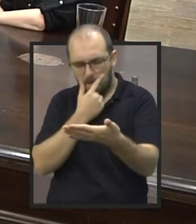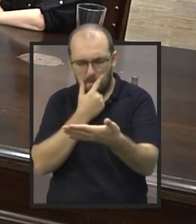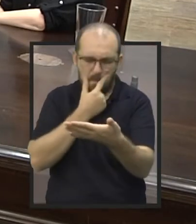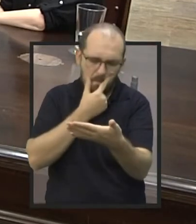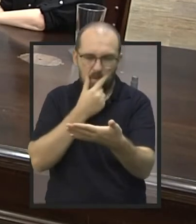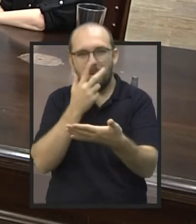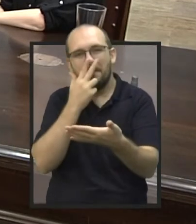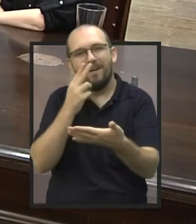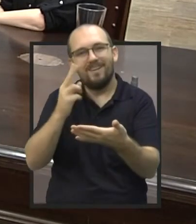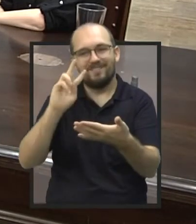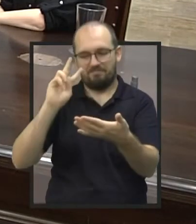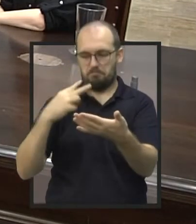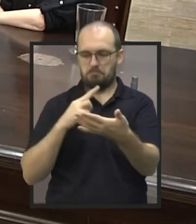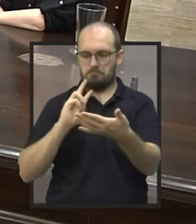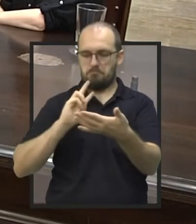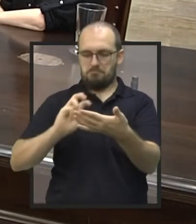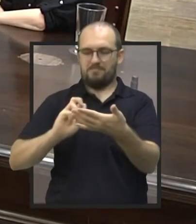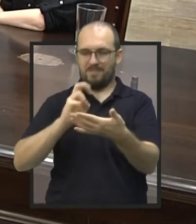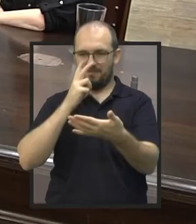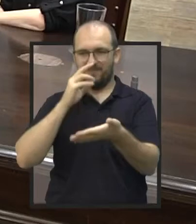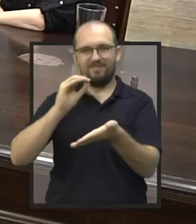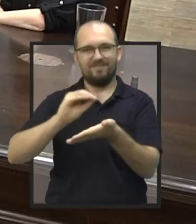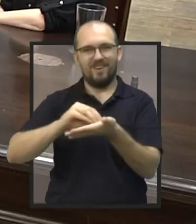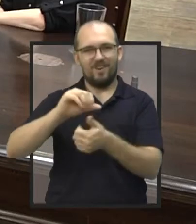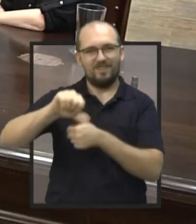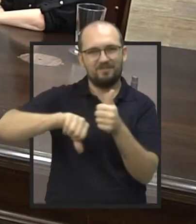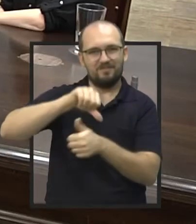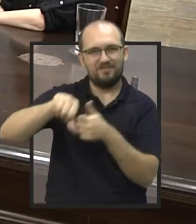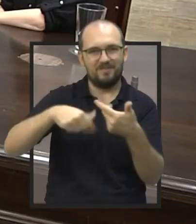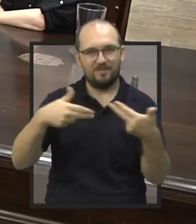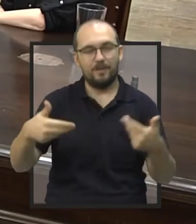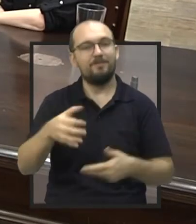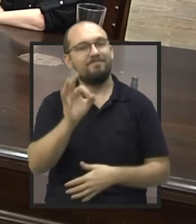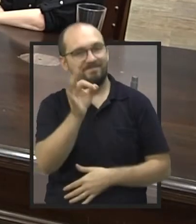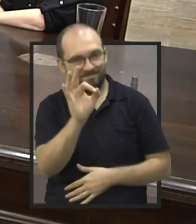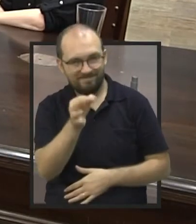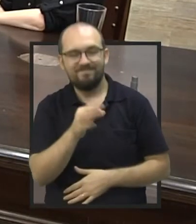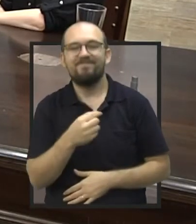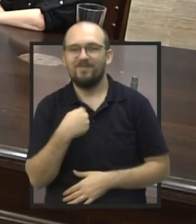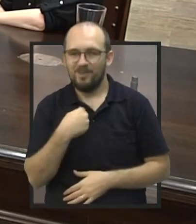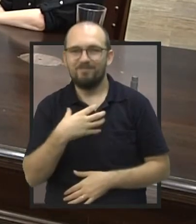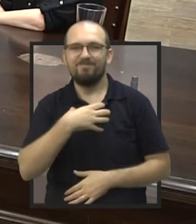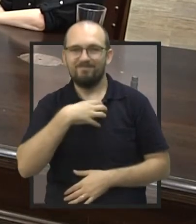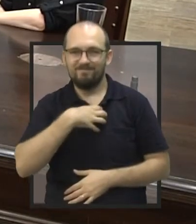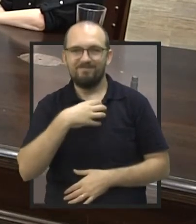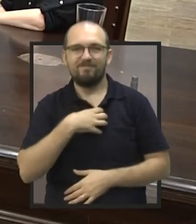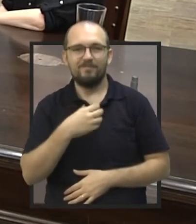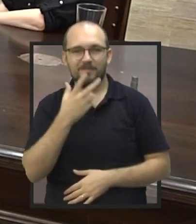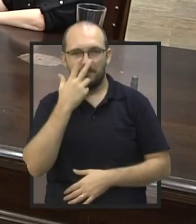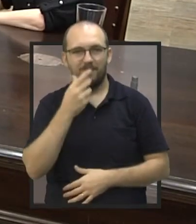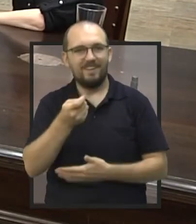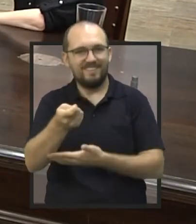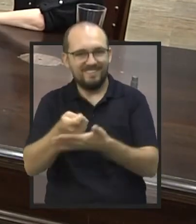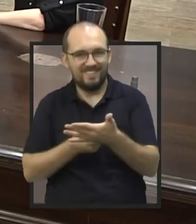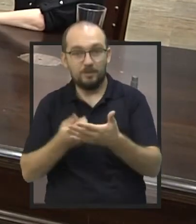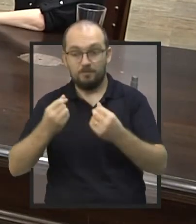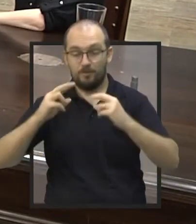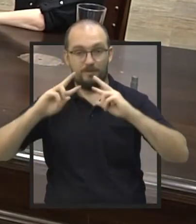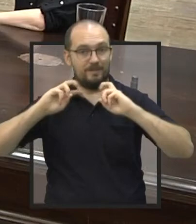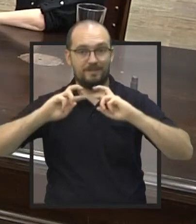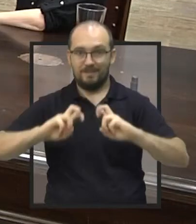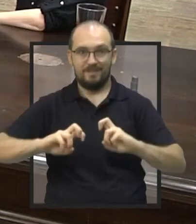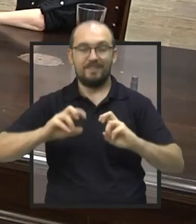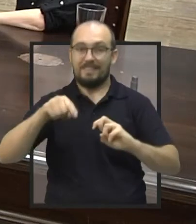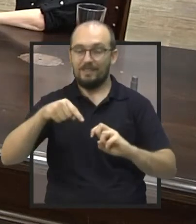acho que todo mundo que escreve percebe essa evolução em relação aos textos, né? Que nem você comentou sobre as temáticas, que às vezes tem surtos aqui